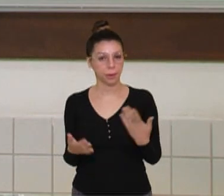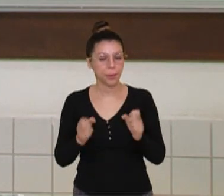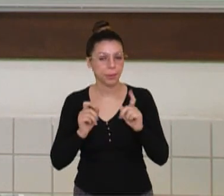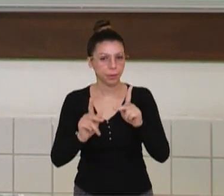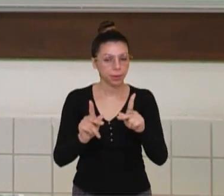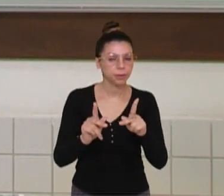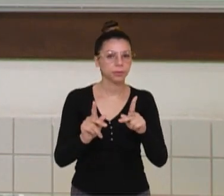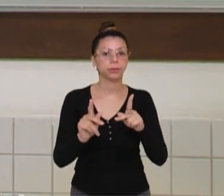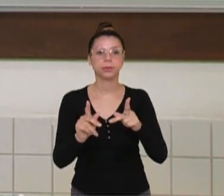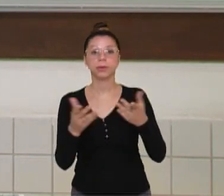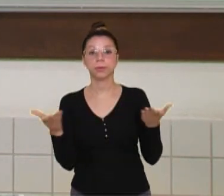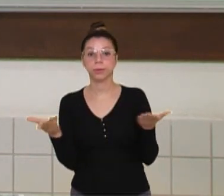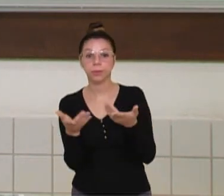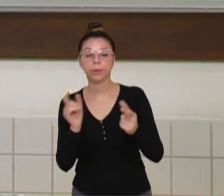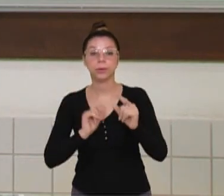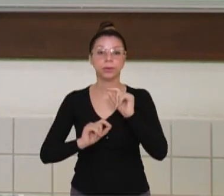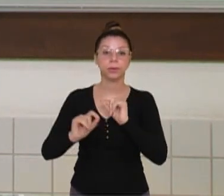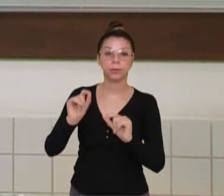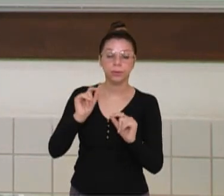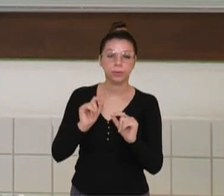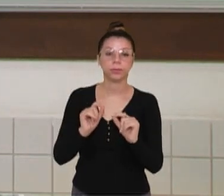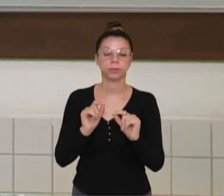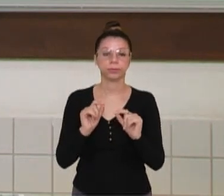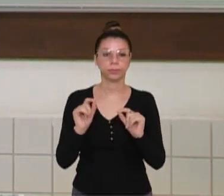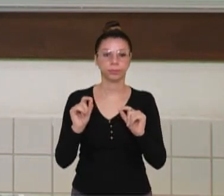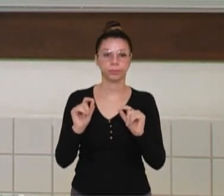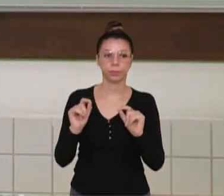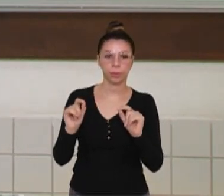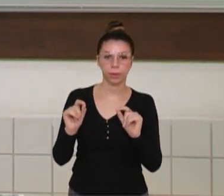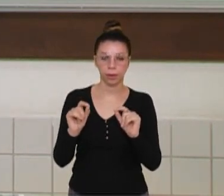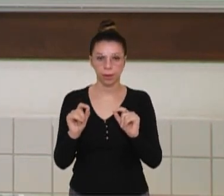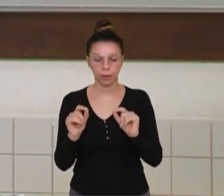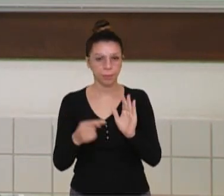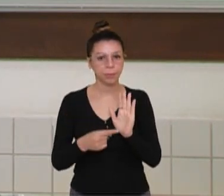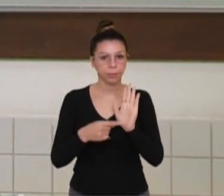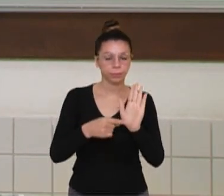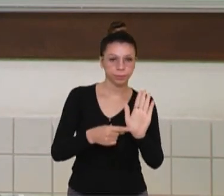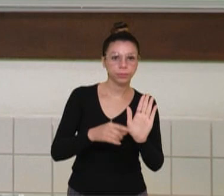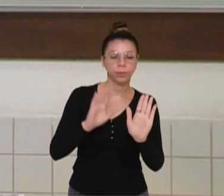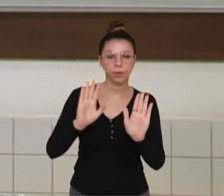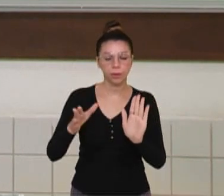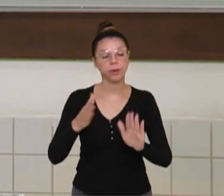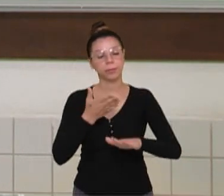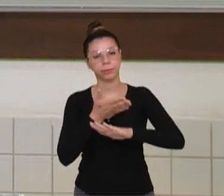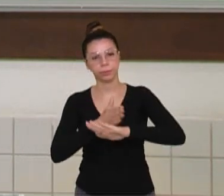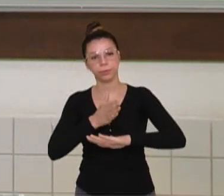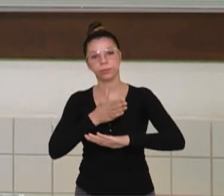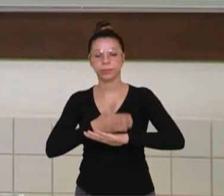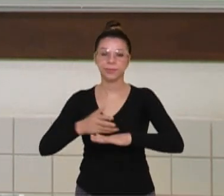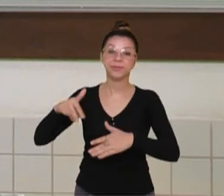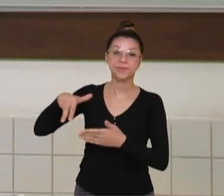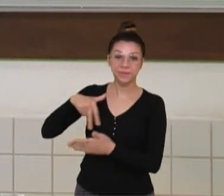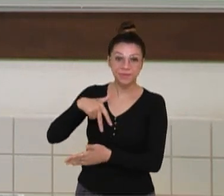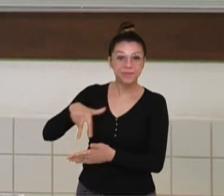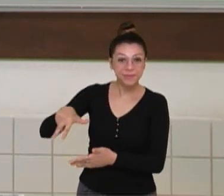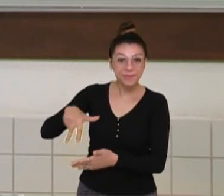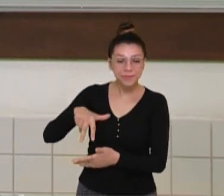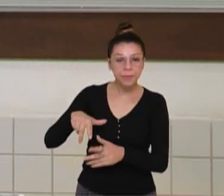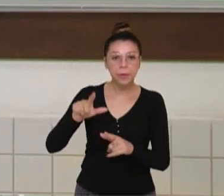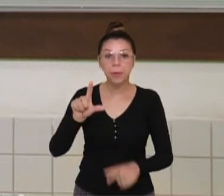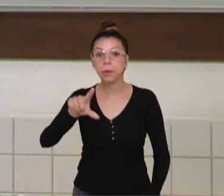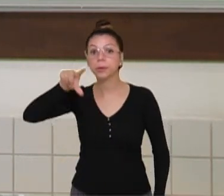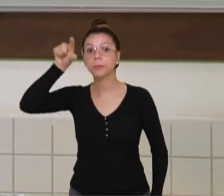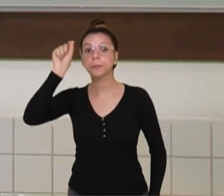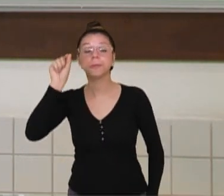Muito bem, pessoal. Agora eu queria deixar algumas coisinhas para vocês, já que vocês praticaram, dançaram, né? Escolham